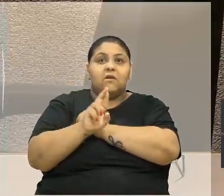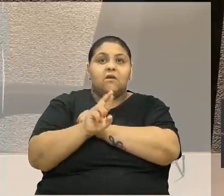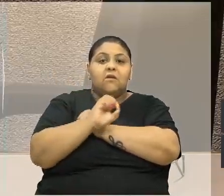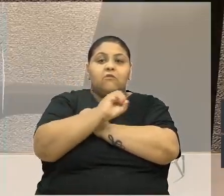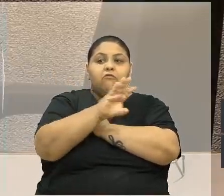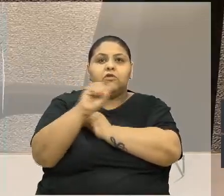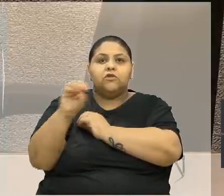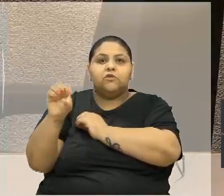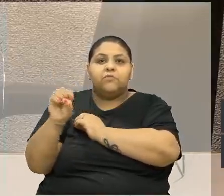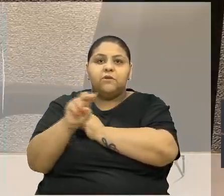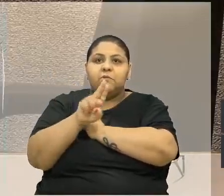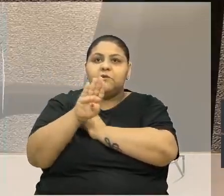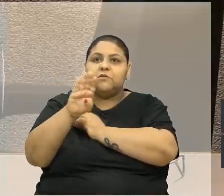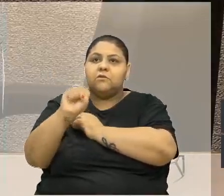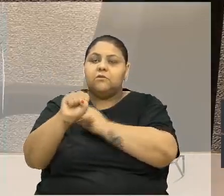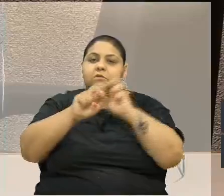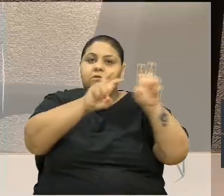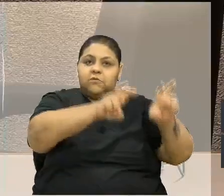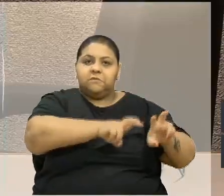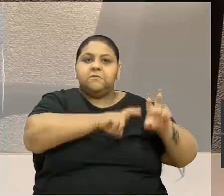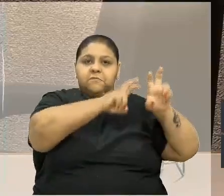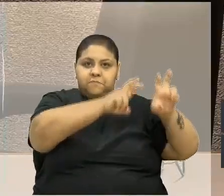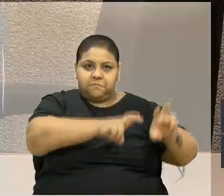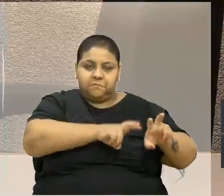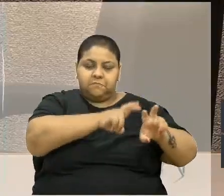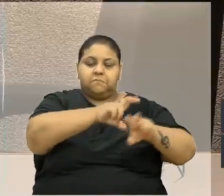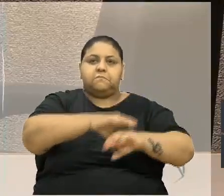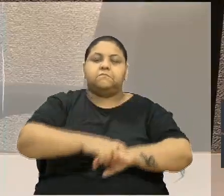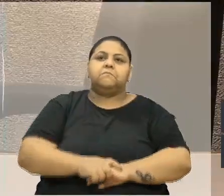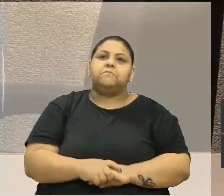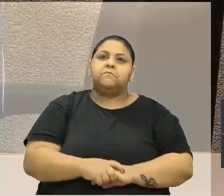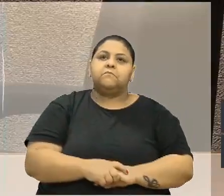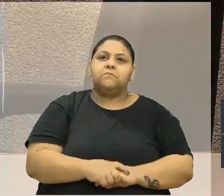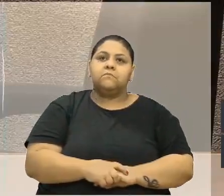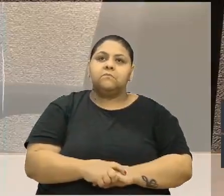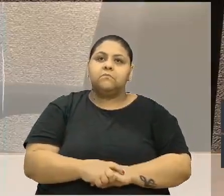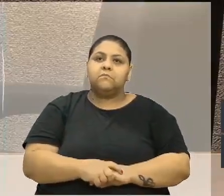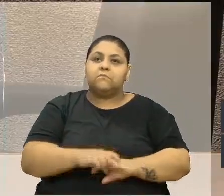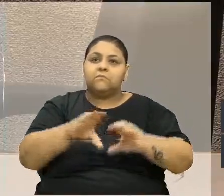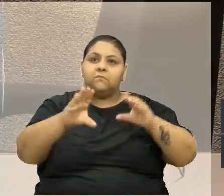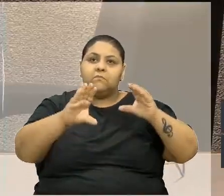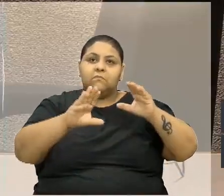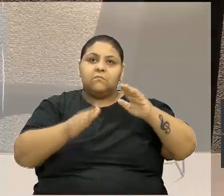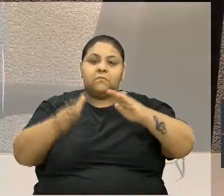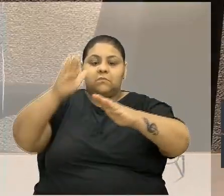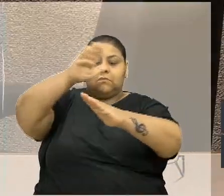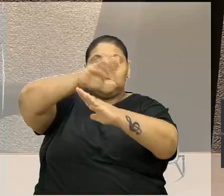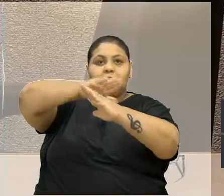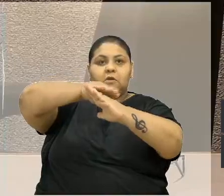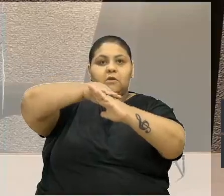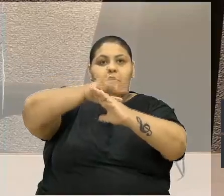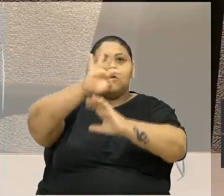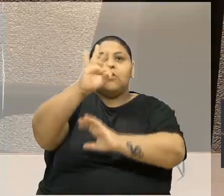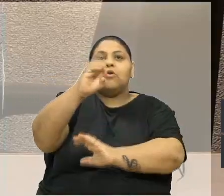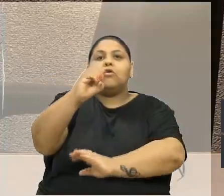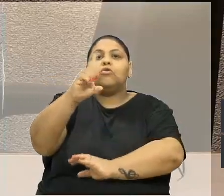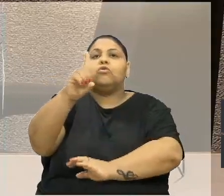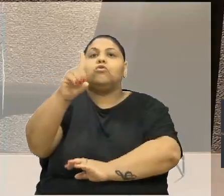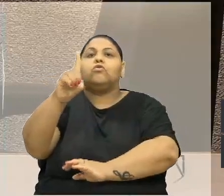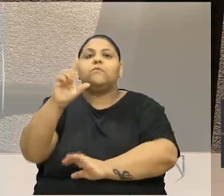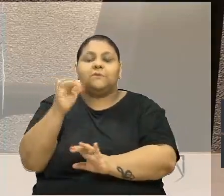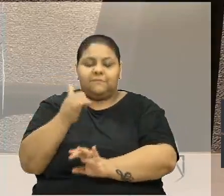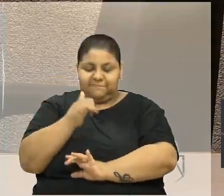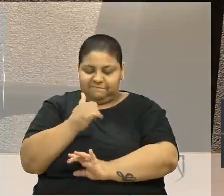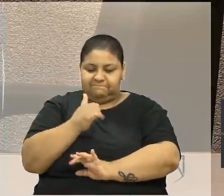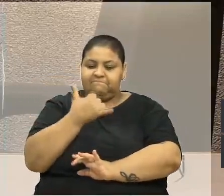UBSs do interior, Fazenda Souza, Vila Oliva, Santa Lúcia e Vila Seca, para colocar toldo na frente, para o pessoal não ficar na chuva